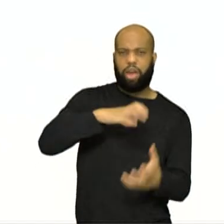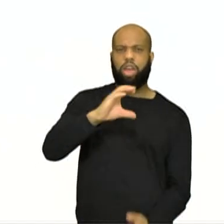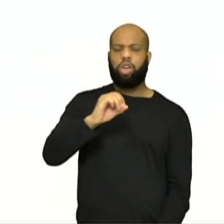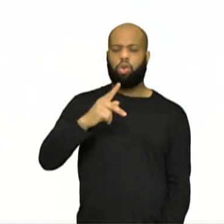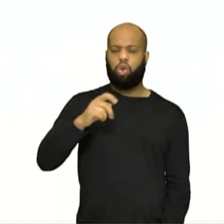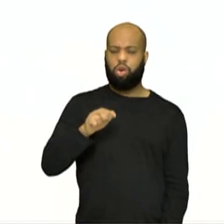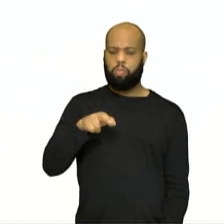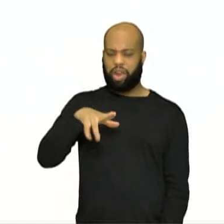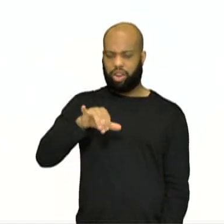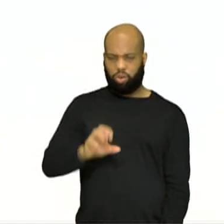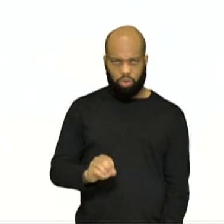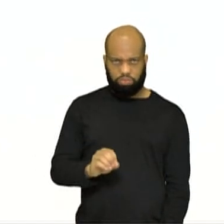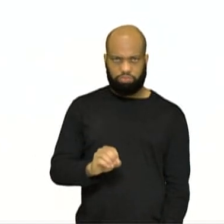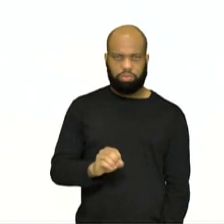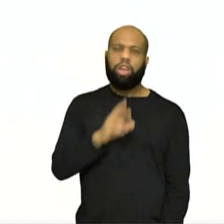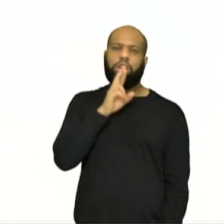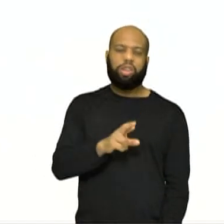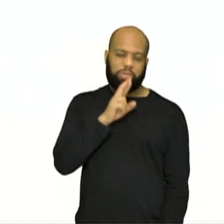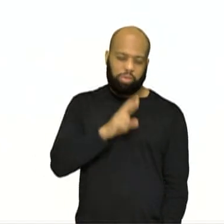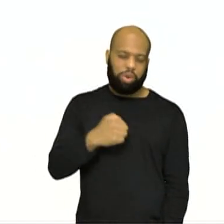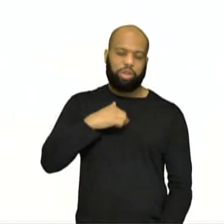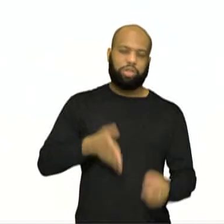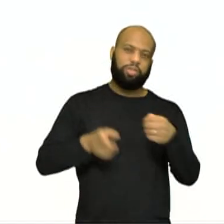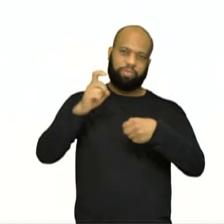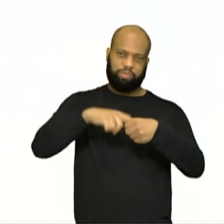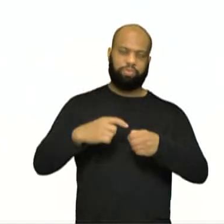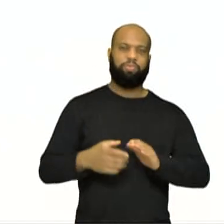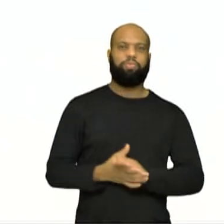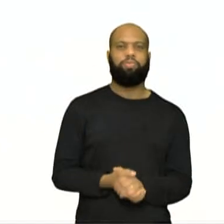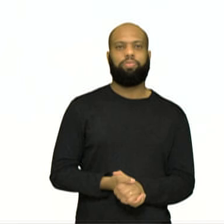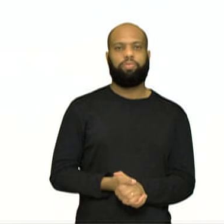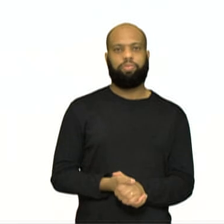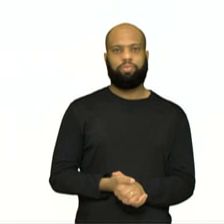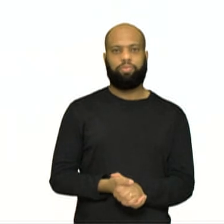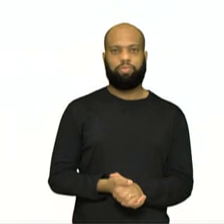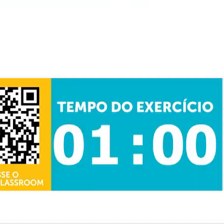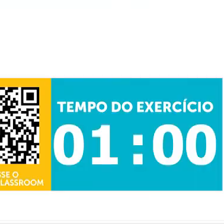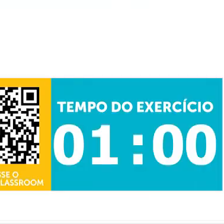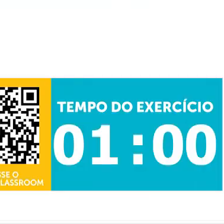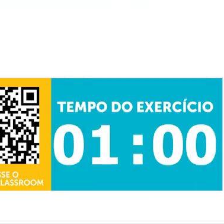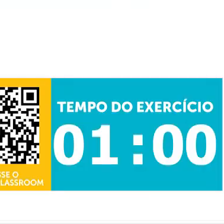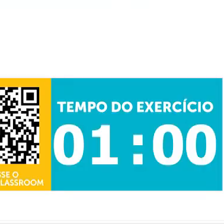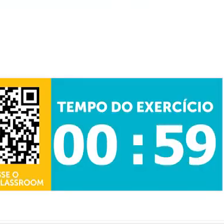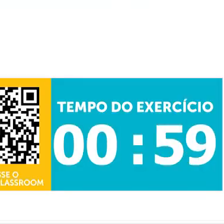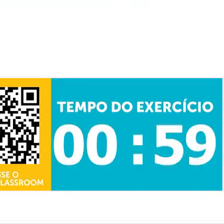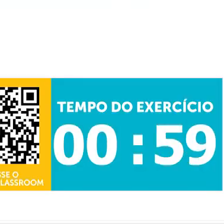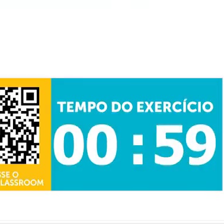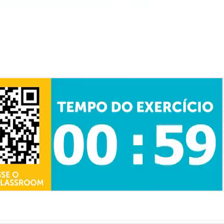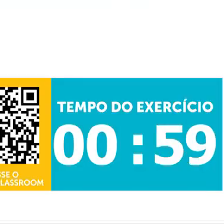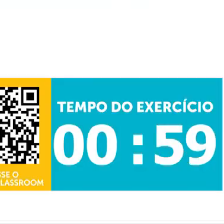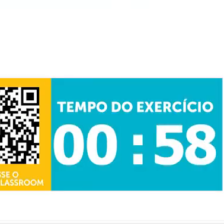Revolução Copernicana? Vai lá, escreve aí que daqui a pouco eu volto e te mostro a resposta correta.